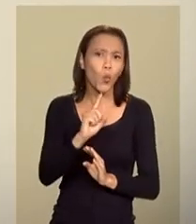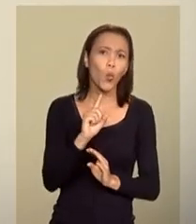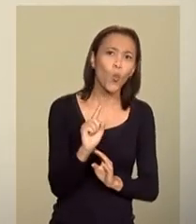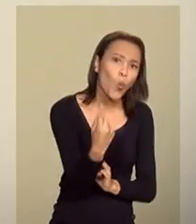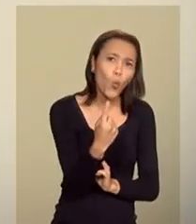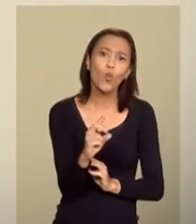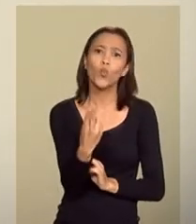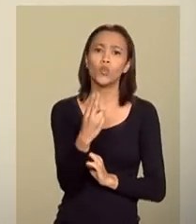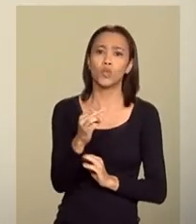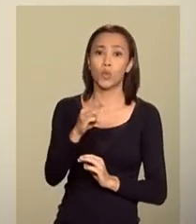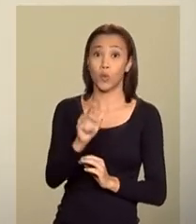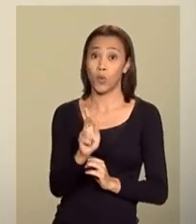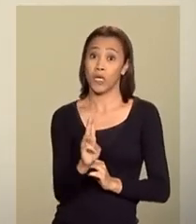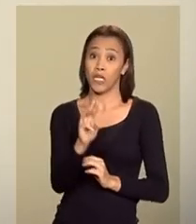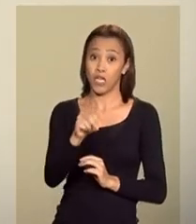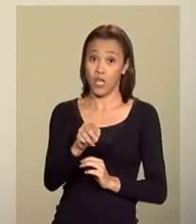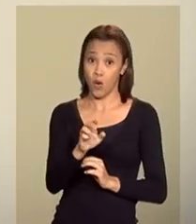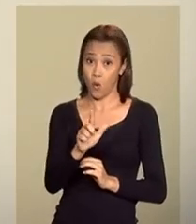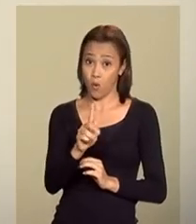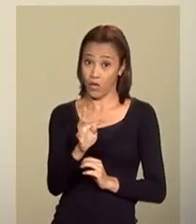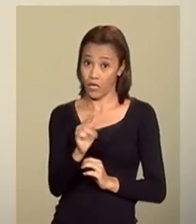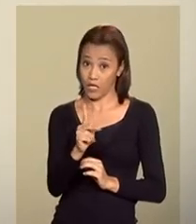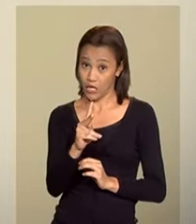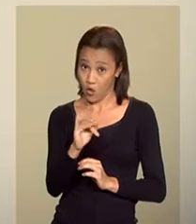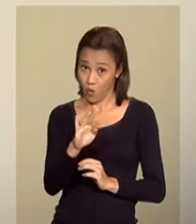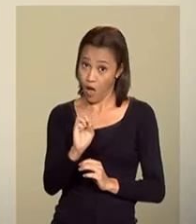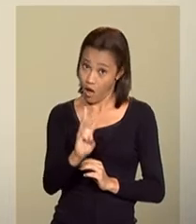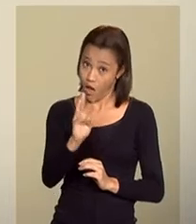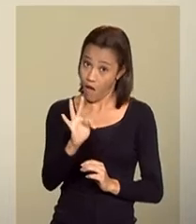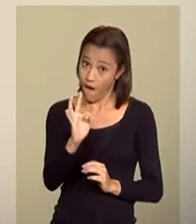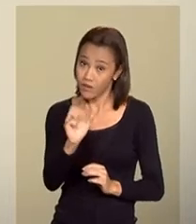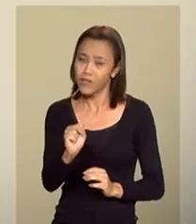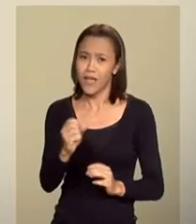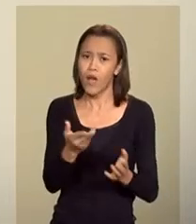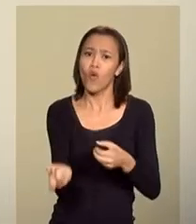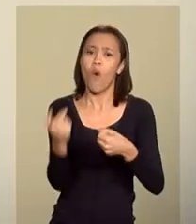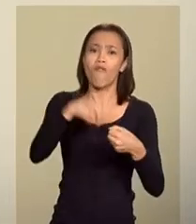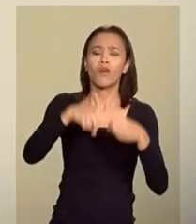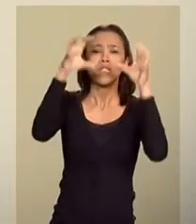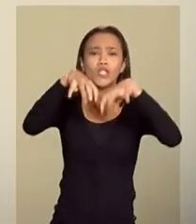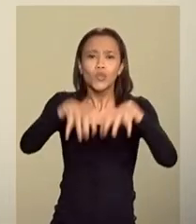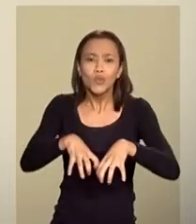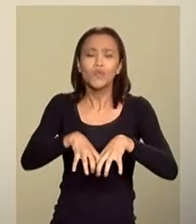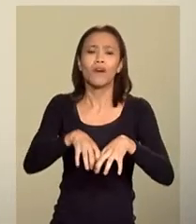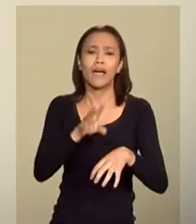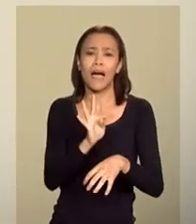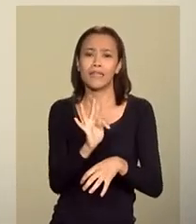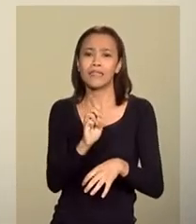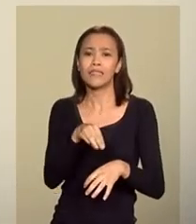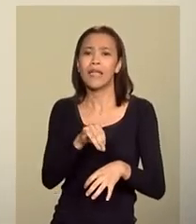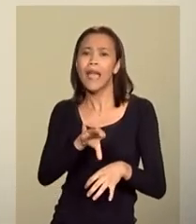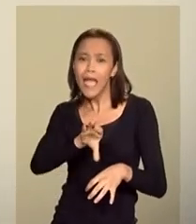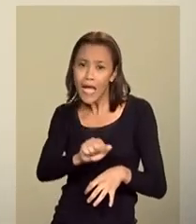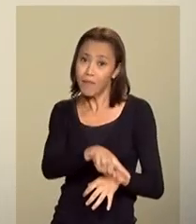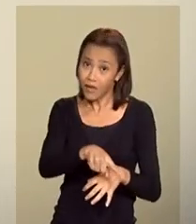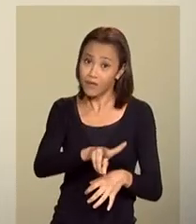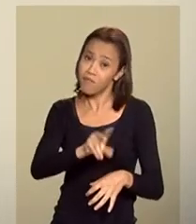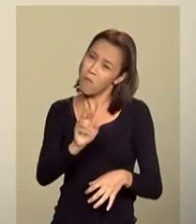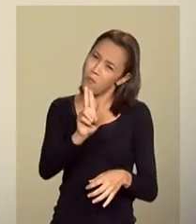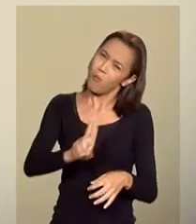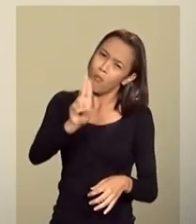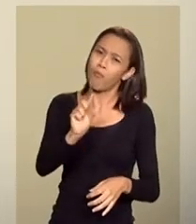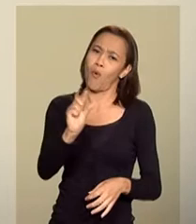um único quilowatt que precisava e agora com a volta das chuvas as térmicas voltaram a ser menos